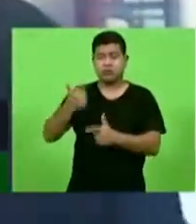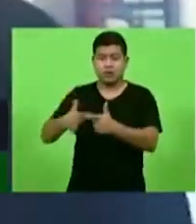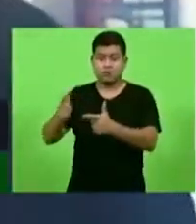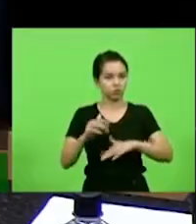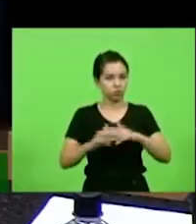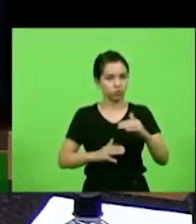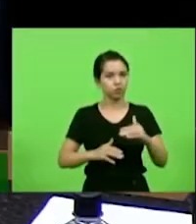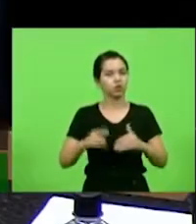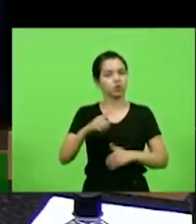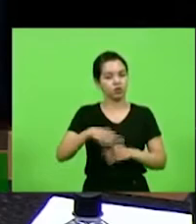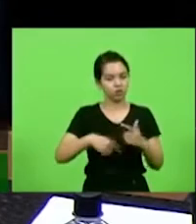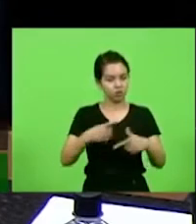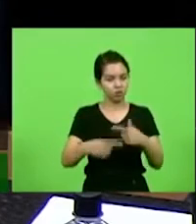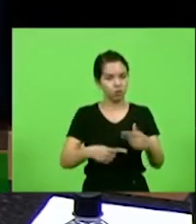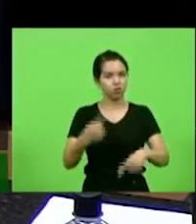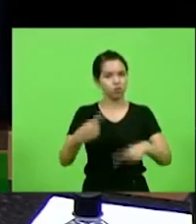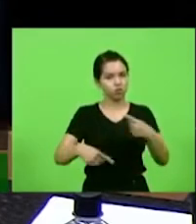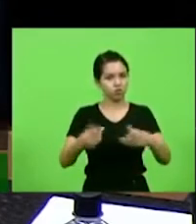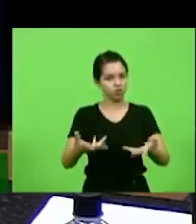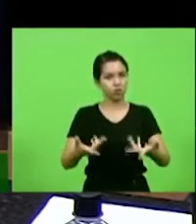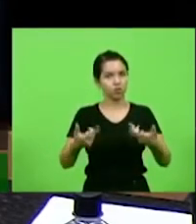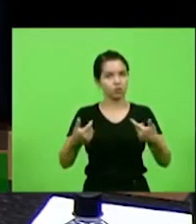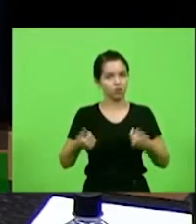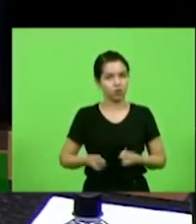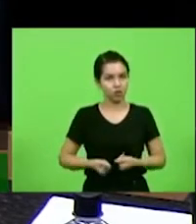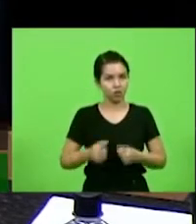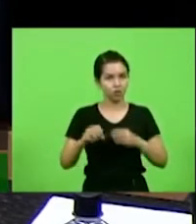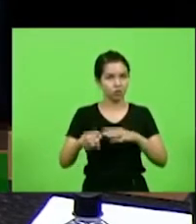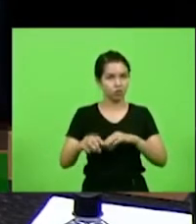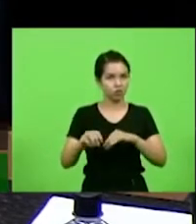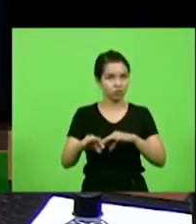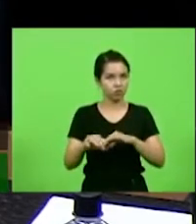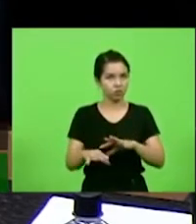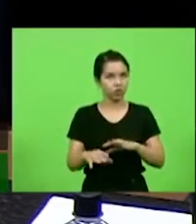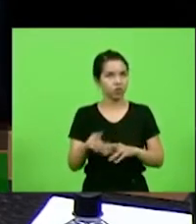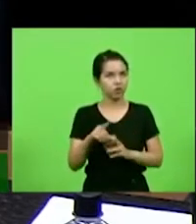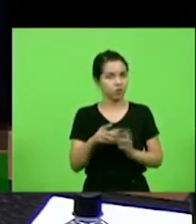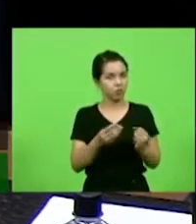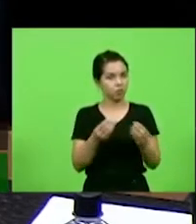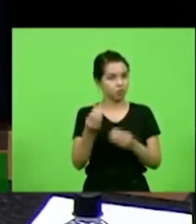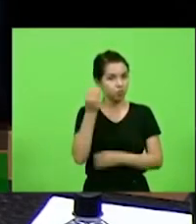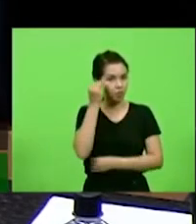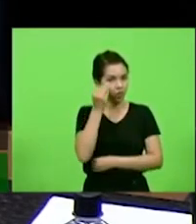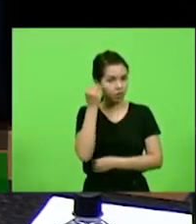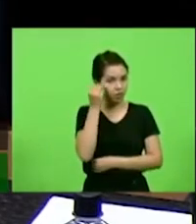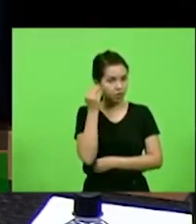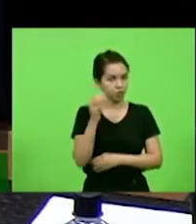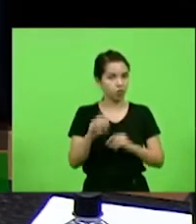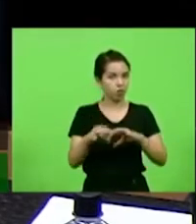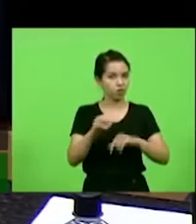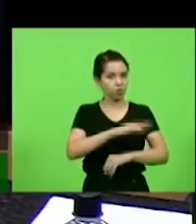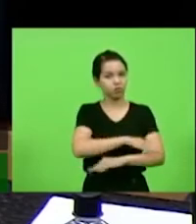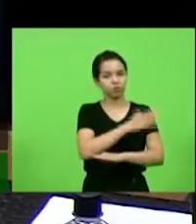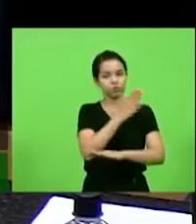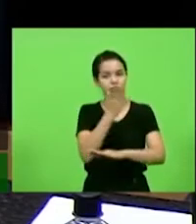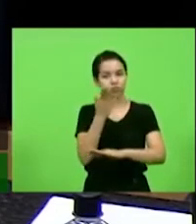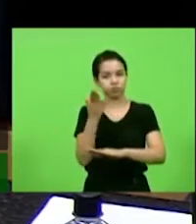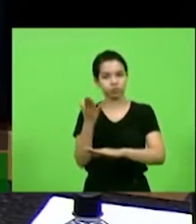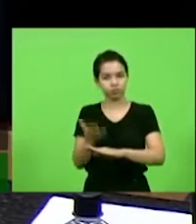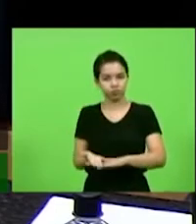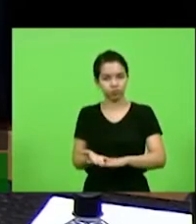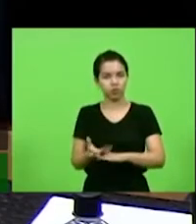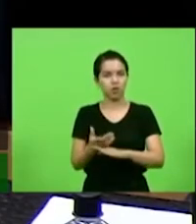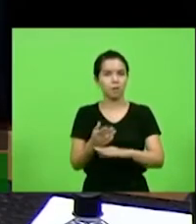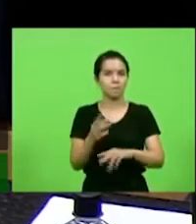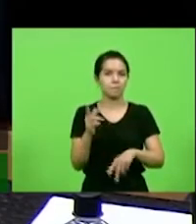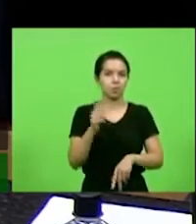tem erros. Os deputados também aprovaram projeto de autoria da deputada Luciane Carminati, que modifica a lei sobre o